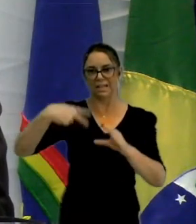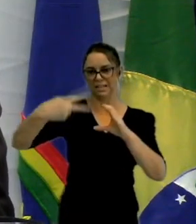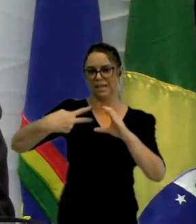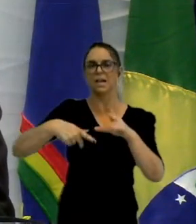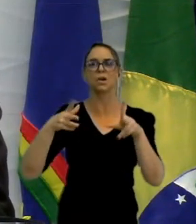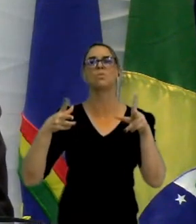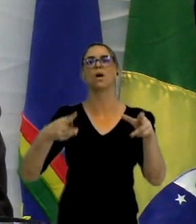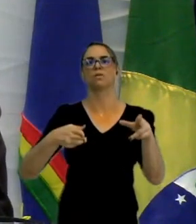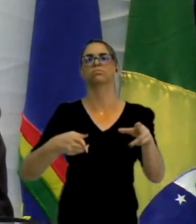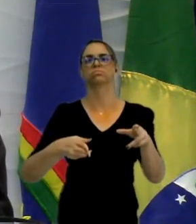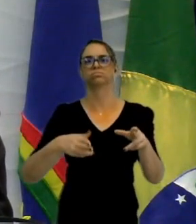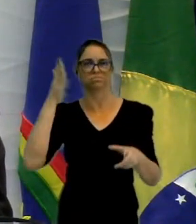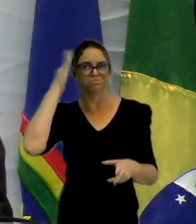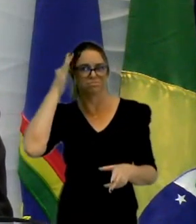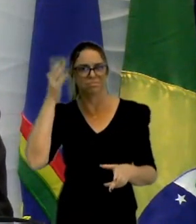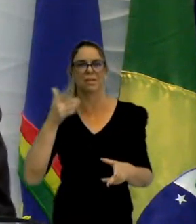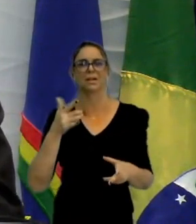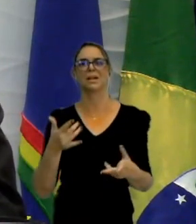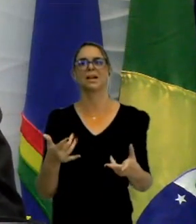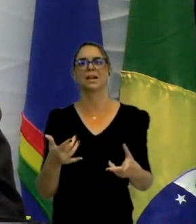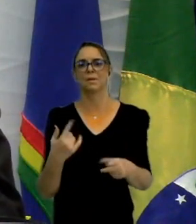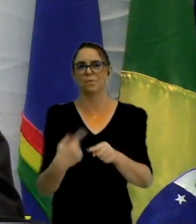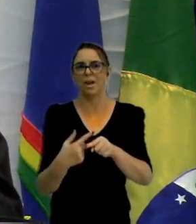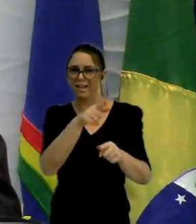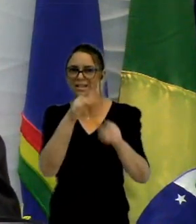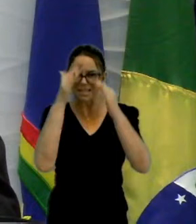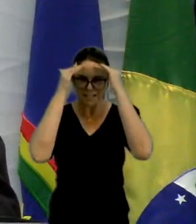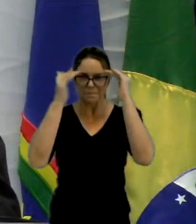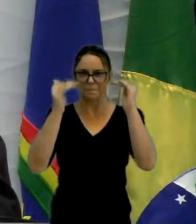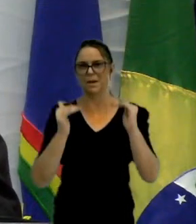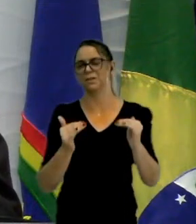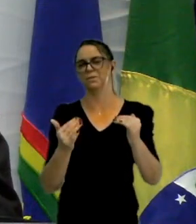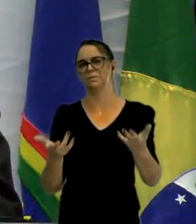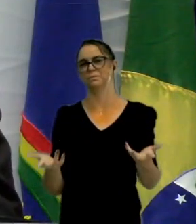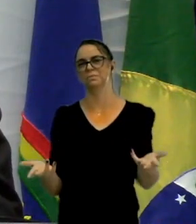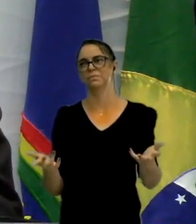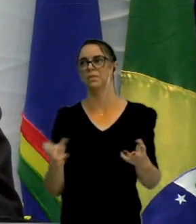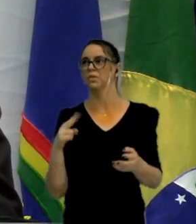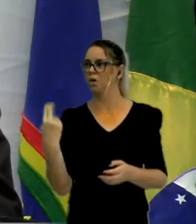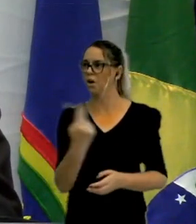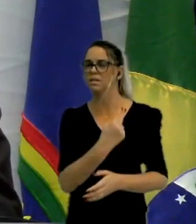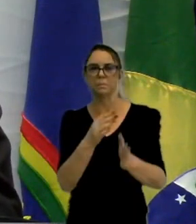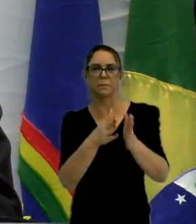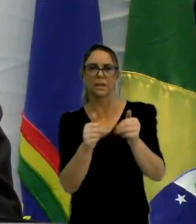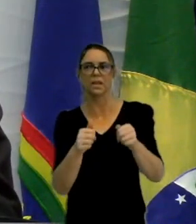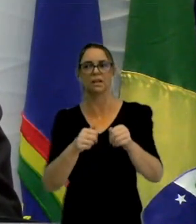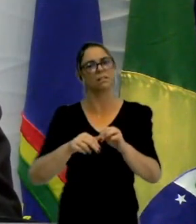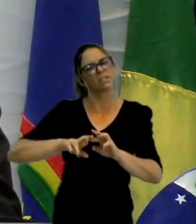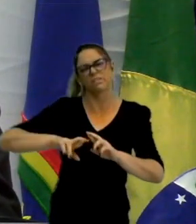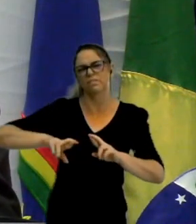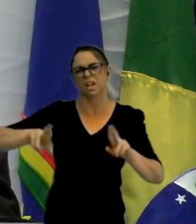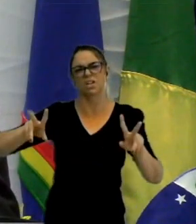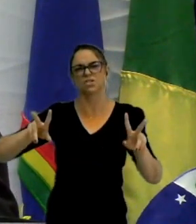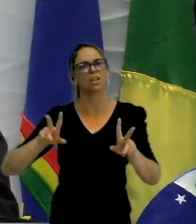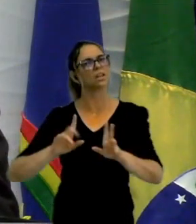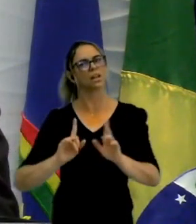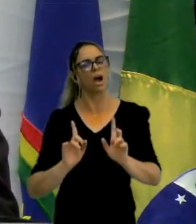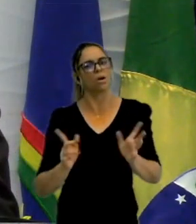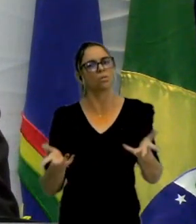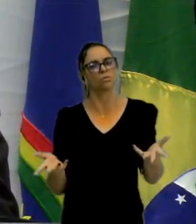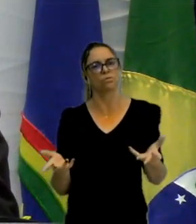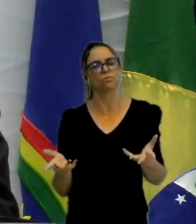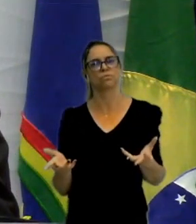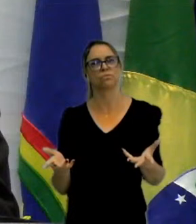respeito a colocar esse líquido precioso nas torneiras. E nós aqui não estamos pedindo nada de outro mundo, nada demais, mas sim